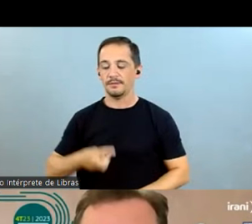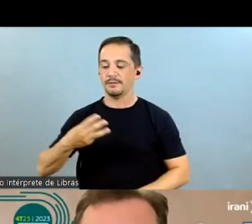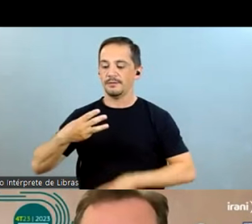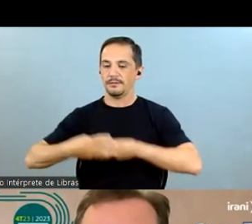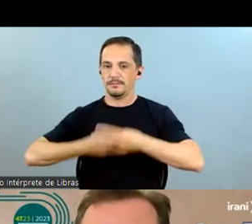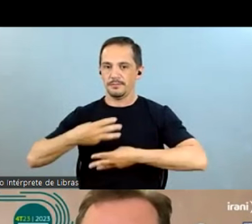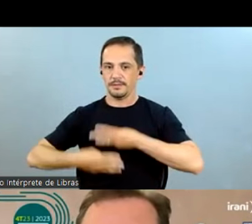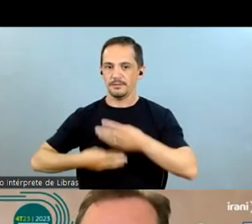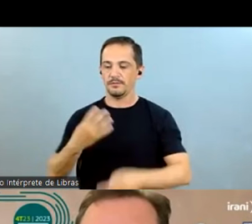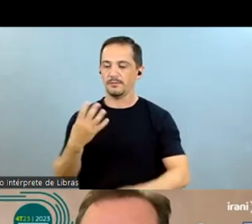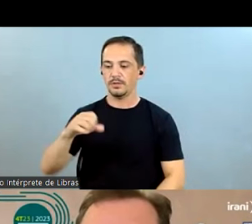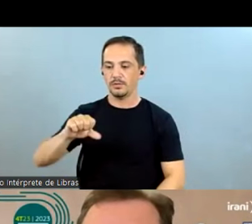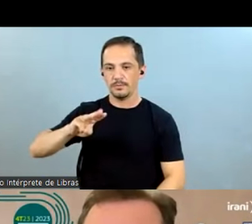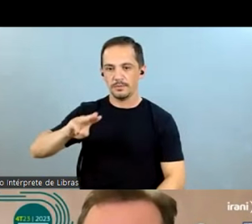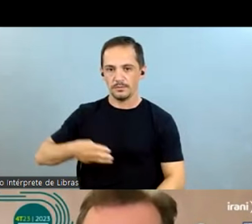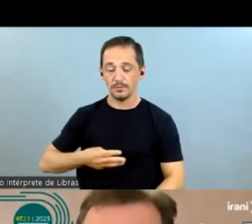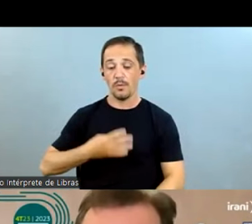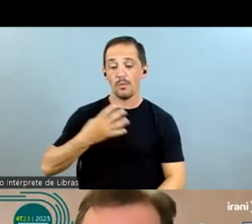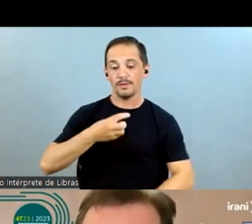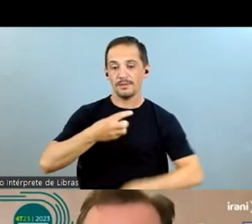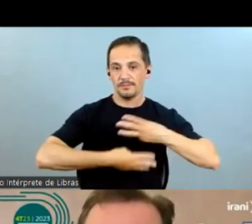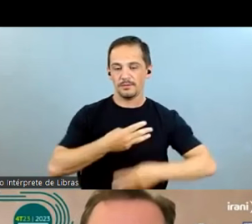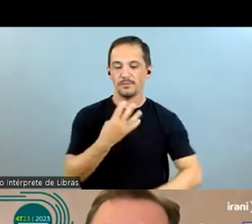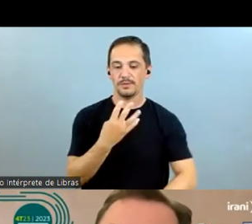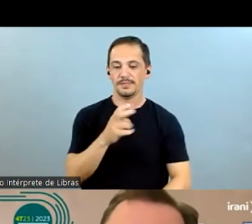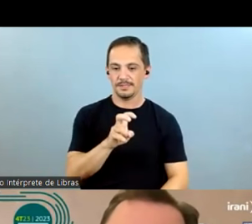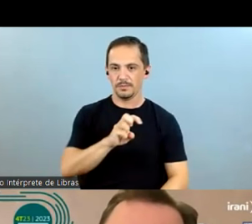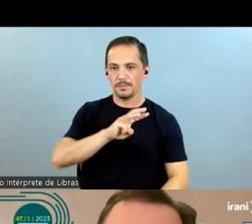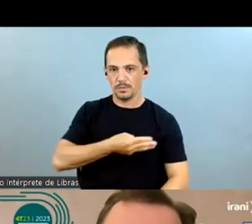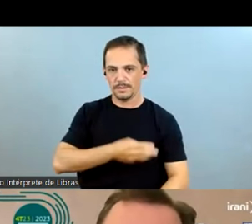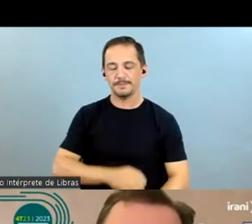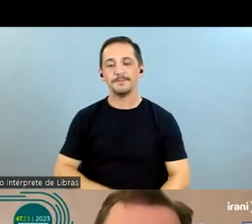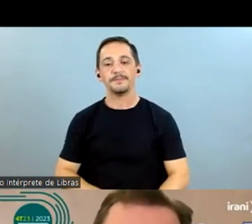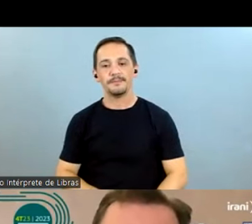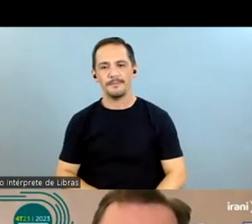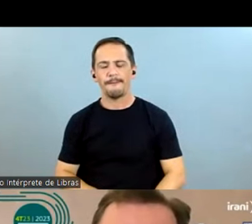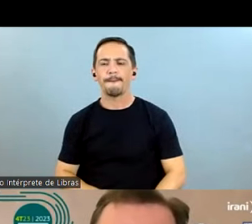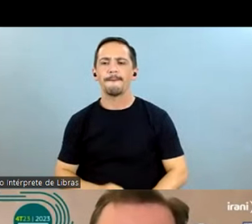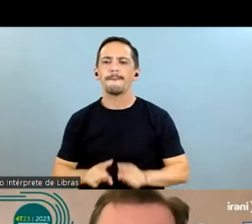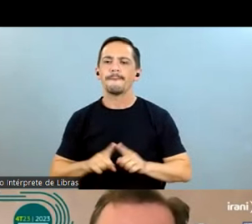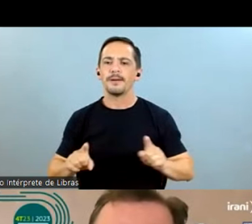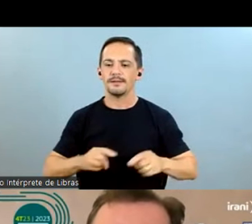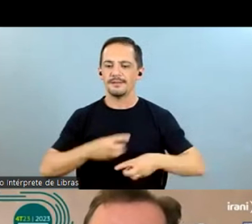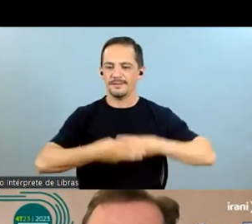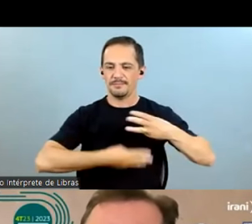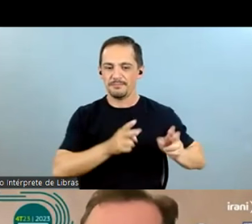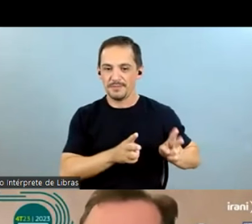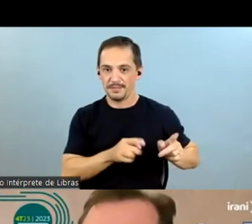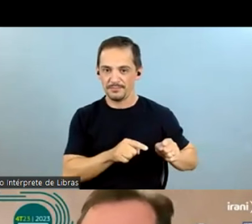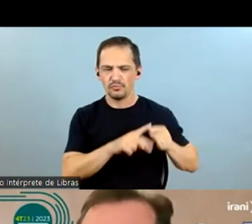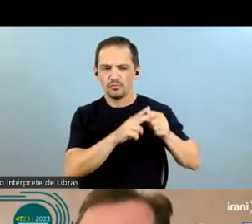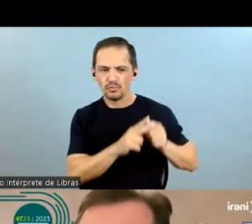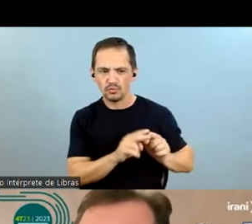49 milhões e no quarto trimestre 45 milhões no entanto nesse nesse trimestre nós fizemos alguns ajustes o principal